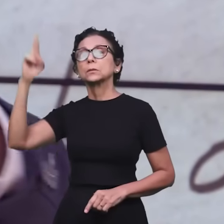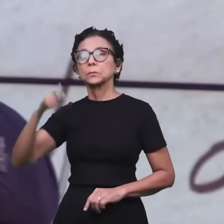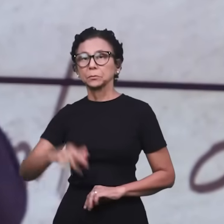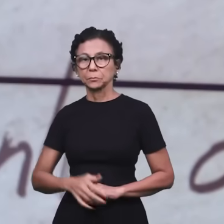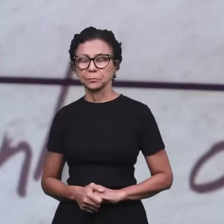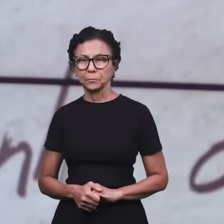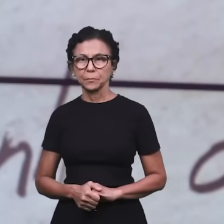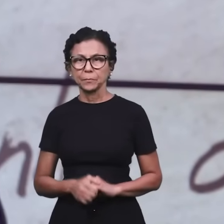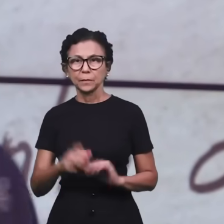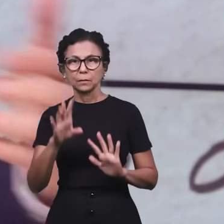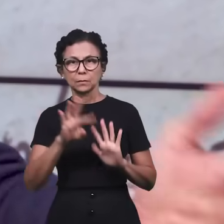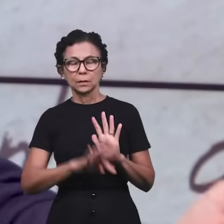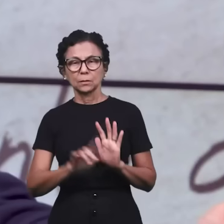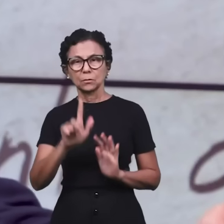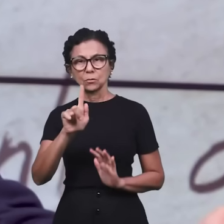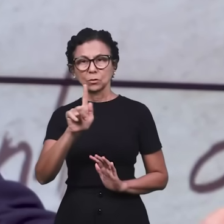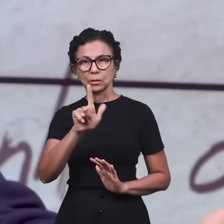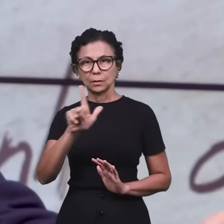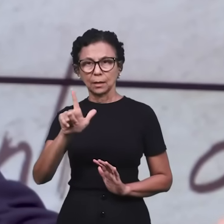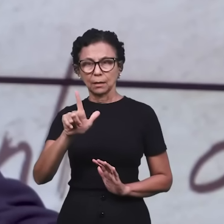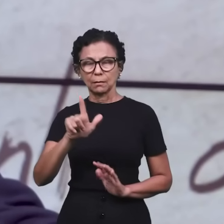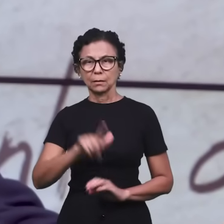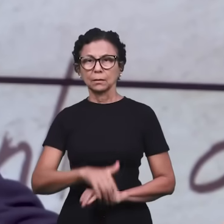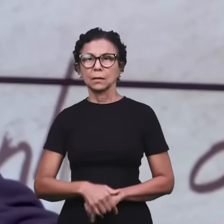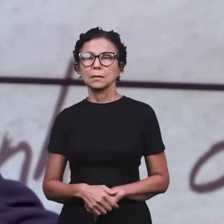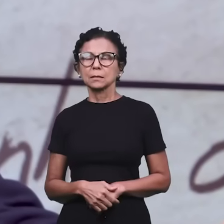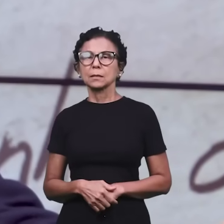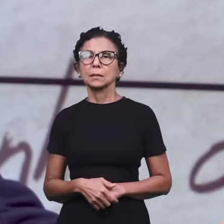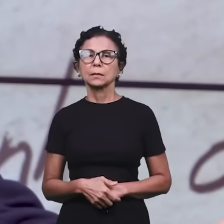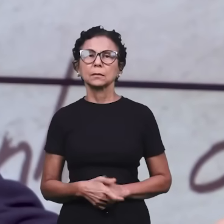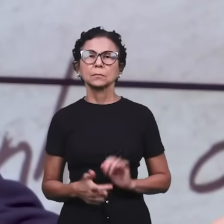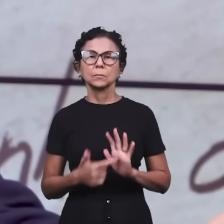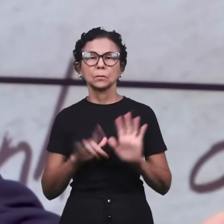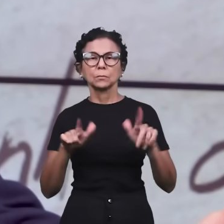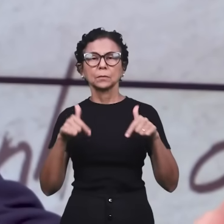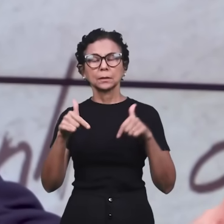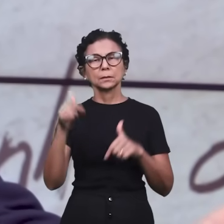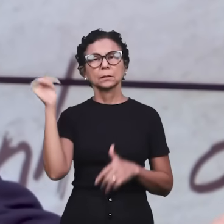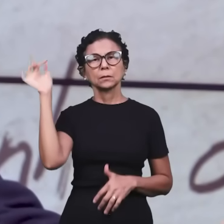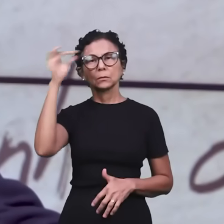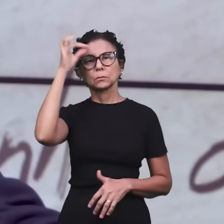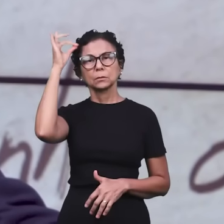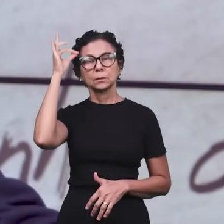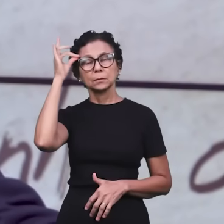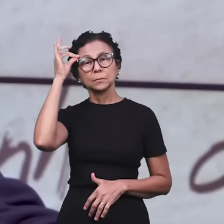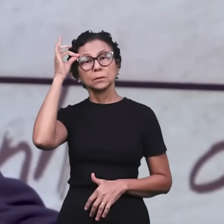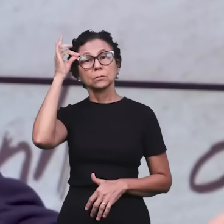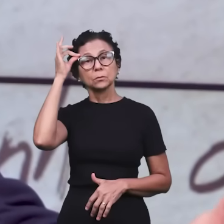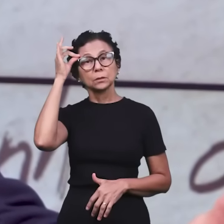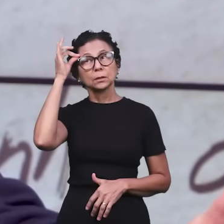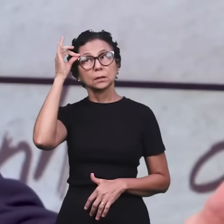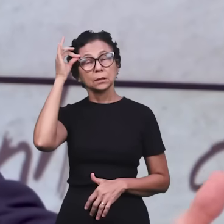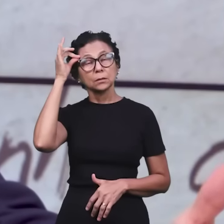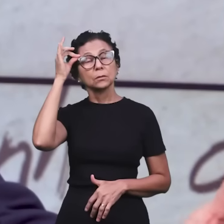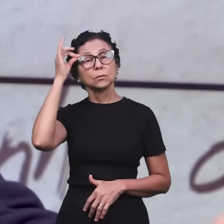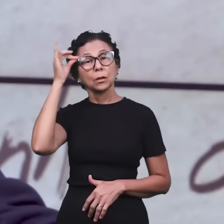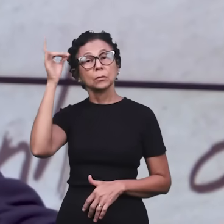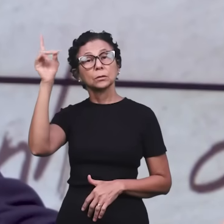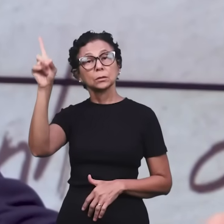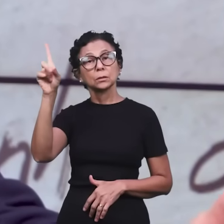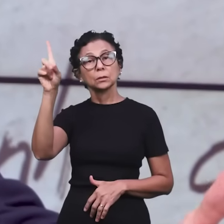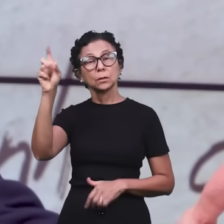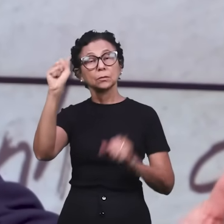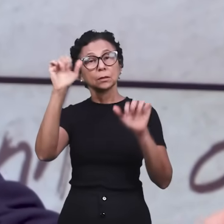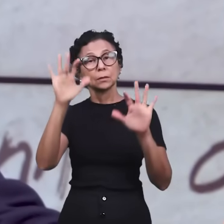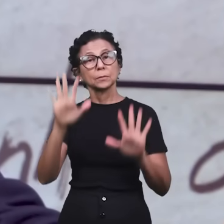texto em Gálatas, o pastor Guilherme falou sobre a operação do Senhor. Se aquele que quer nos mudar, aquele que quer nos